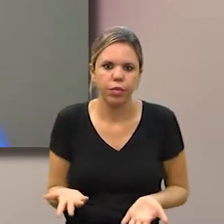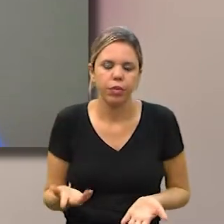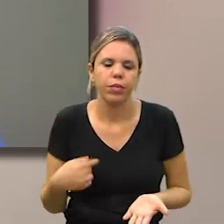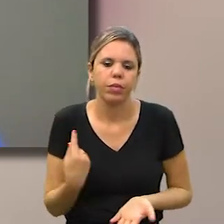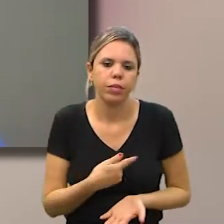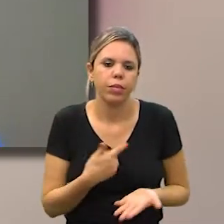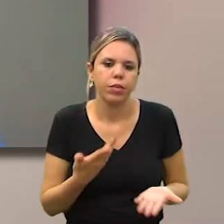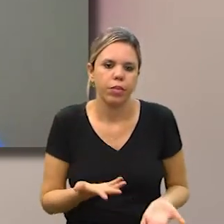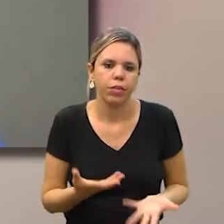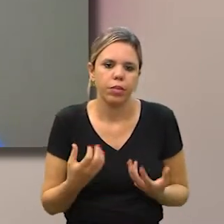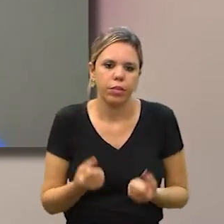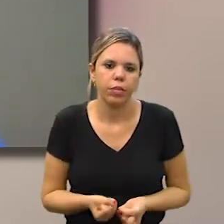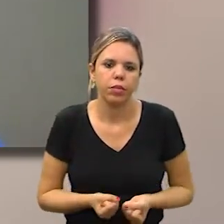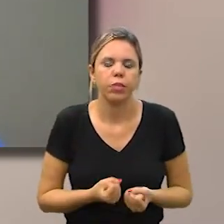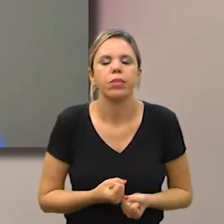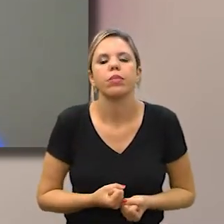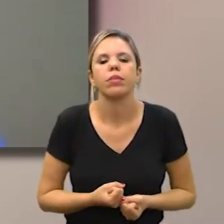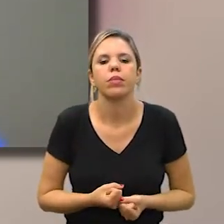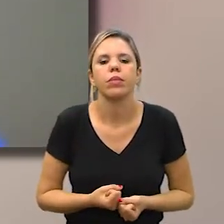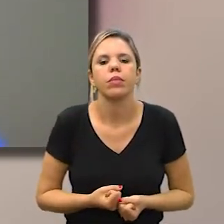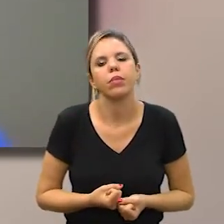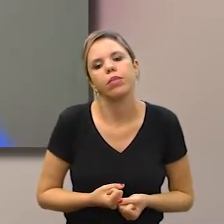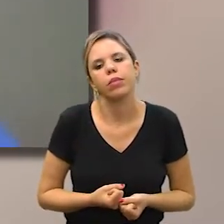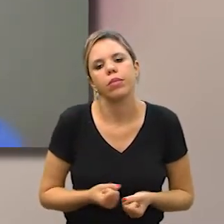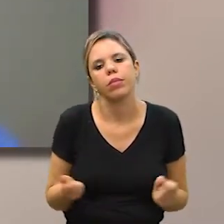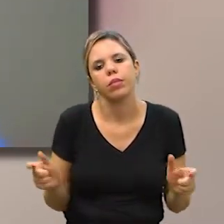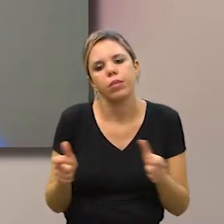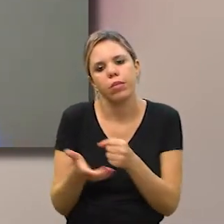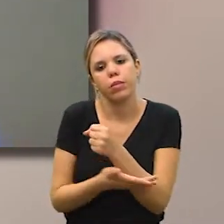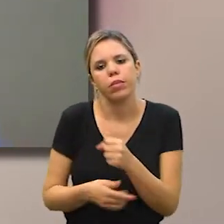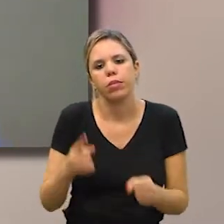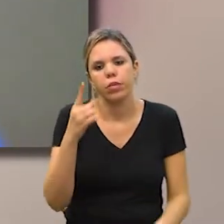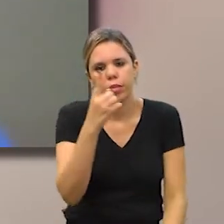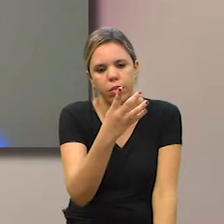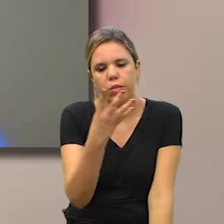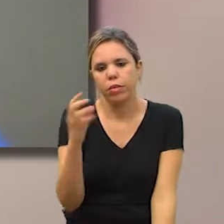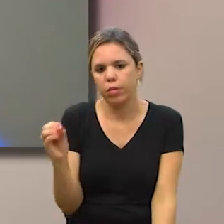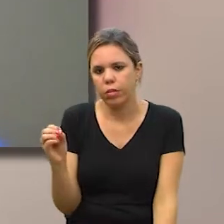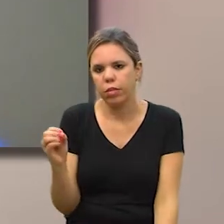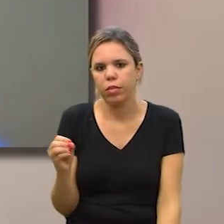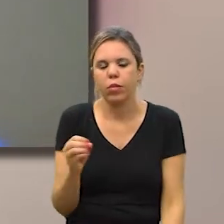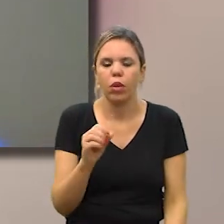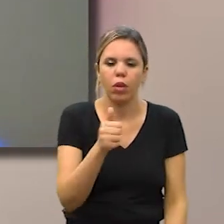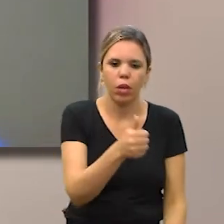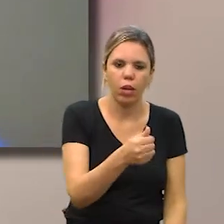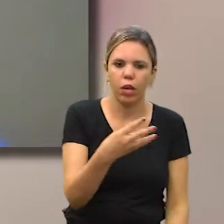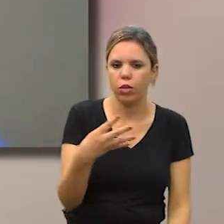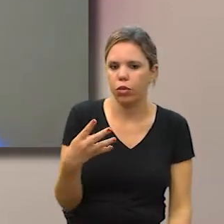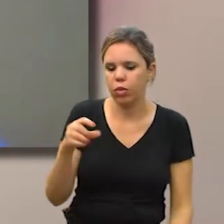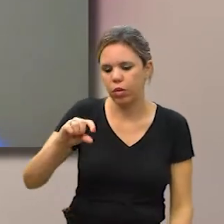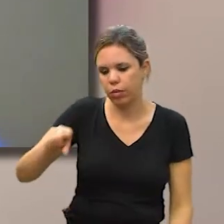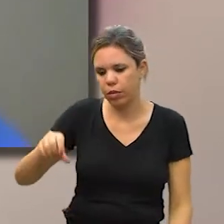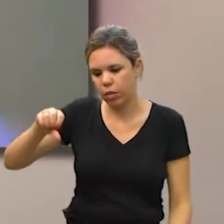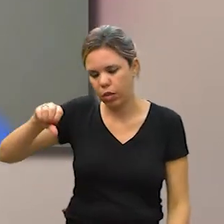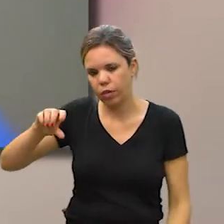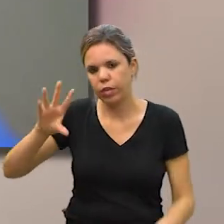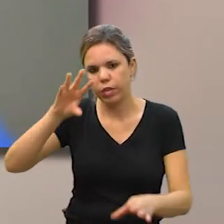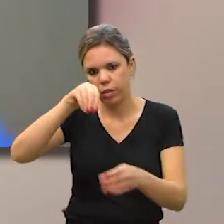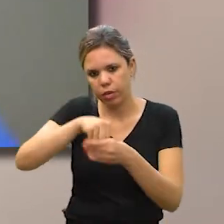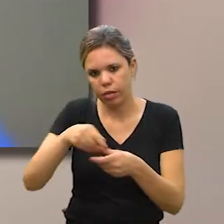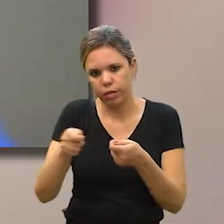que a gente adota né é menor que 140 por 90 ou 14 por 9 e se seguiu